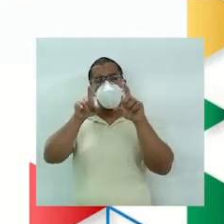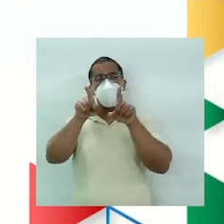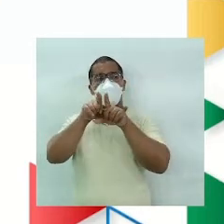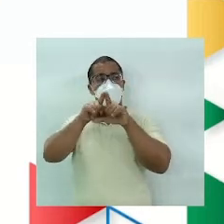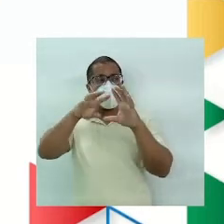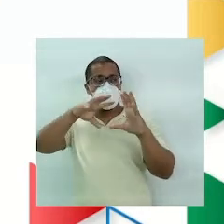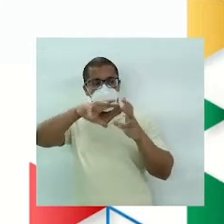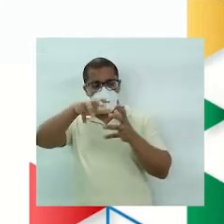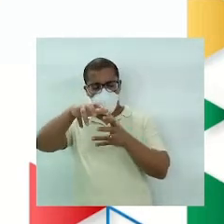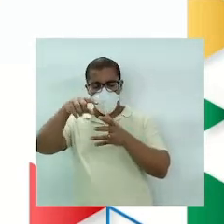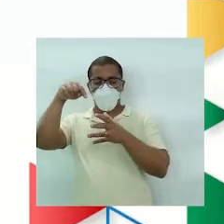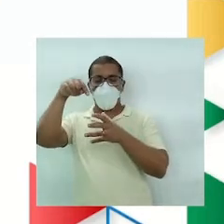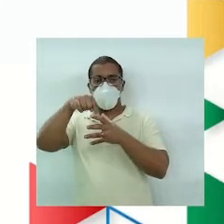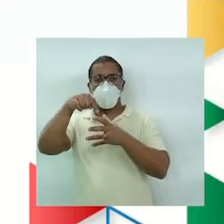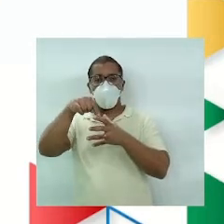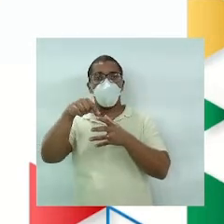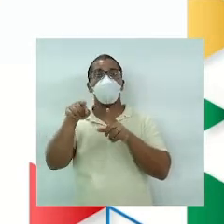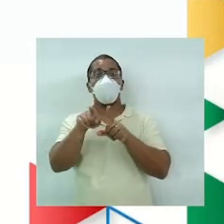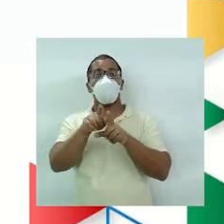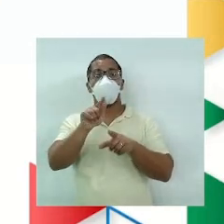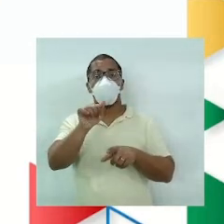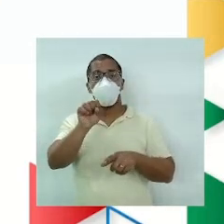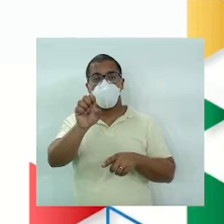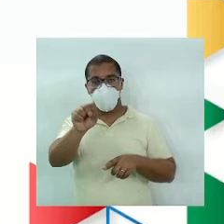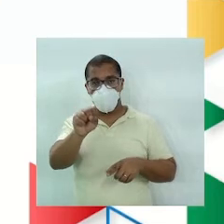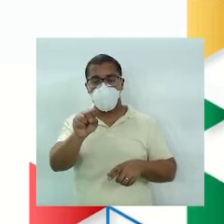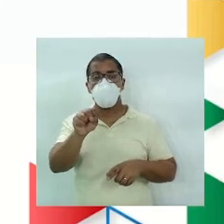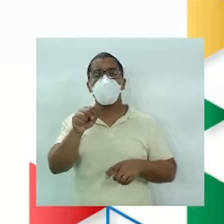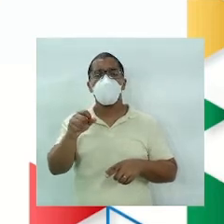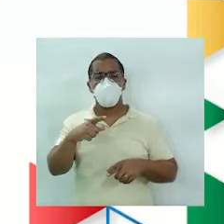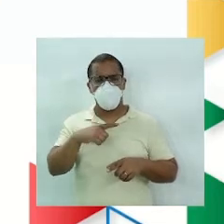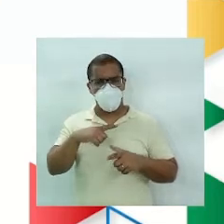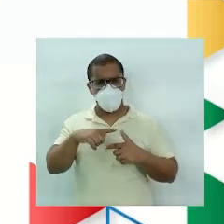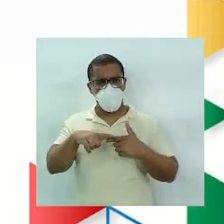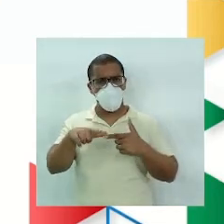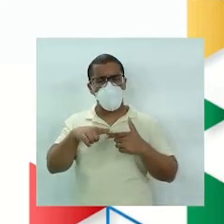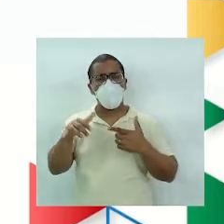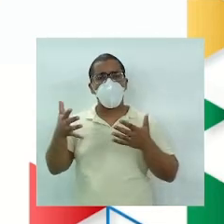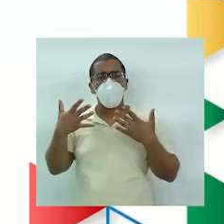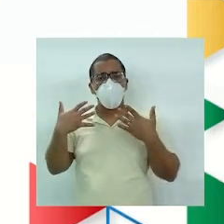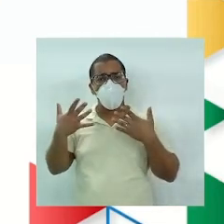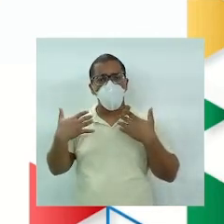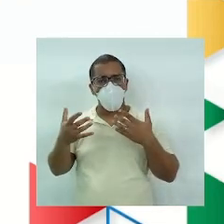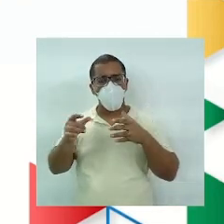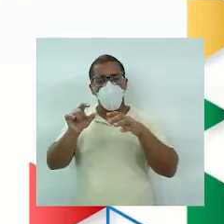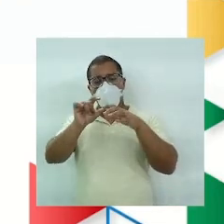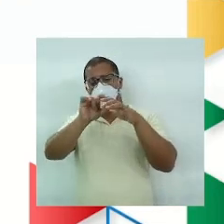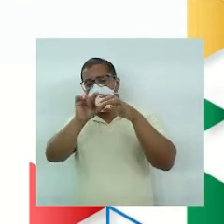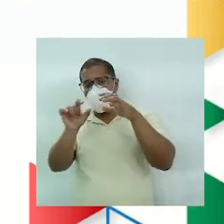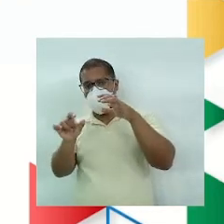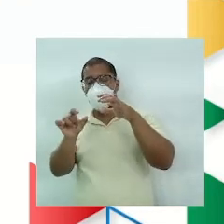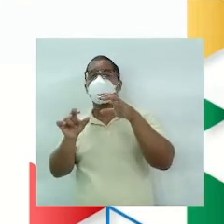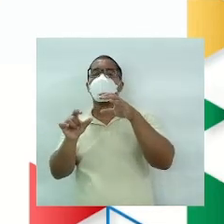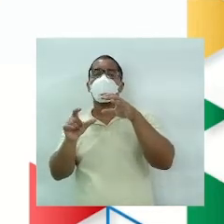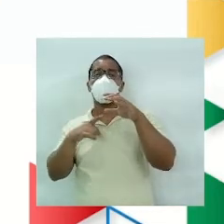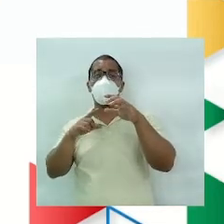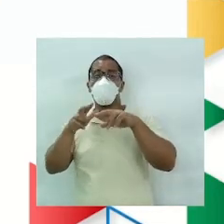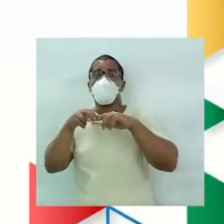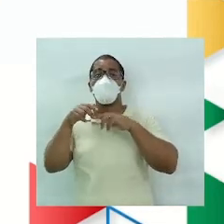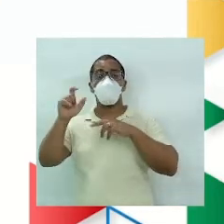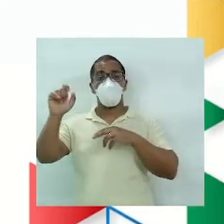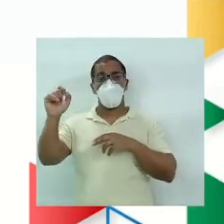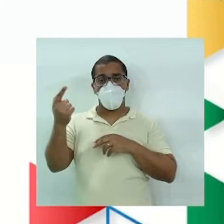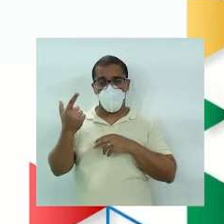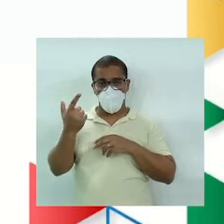terrestre. Esses mesmos gases, porém, retêm grande parte do calor gerado pela luz solar.